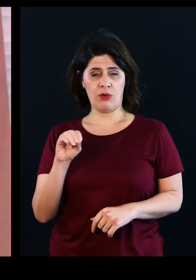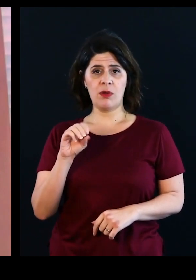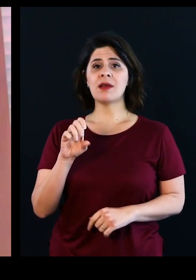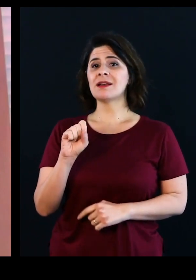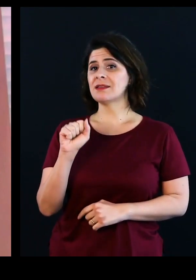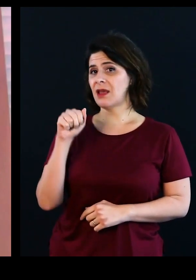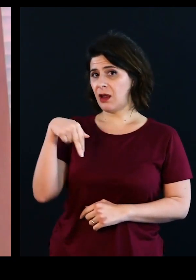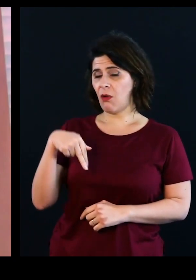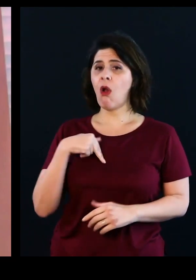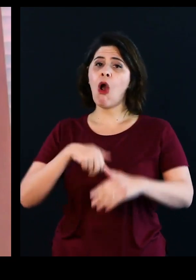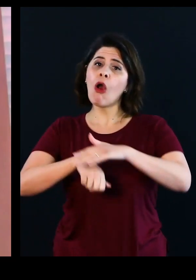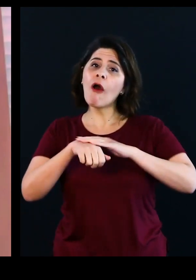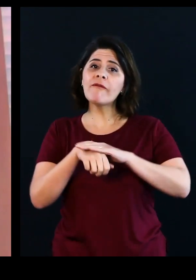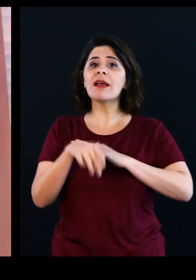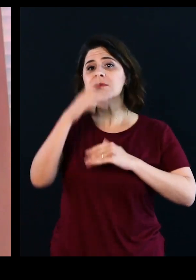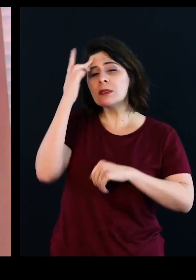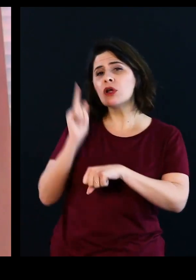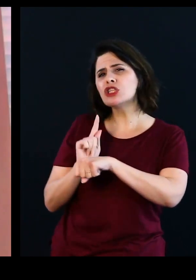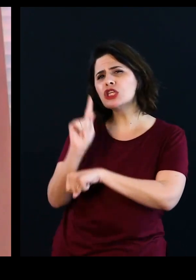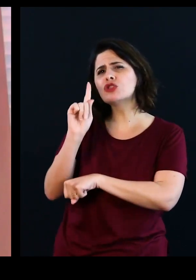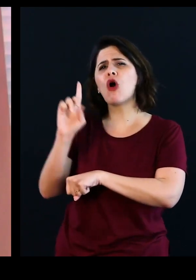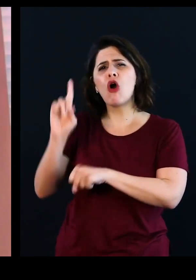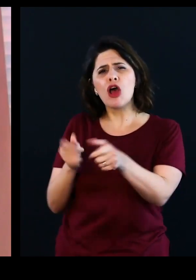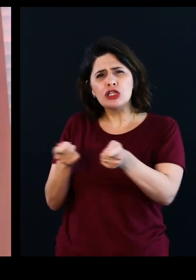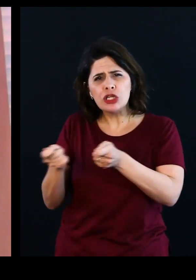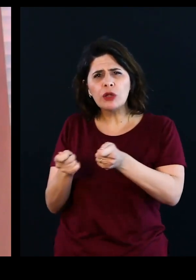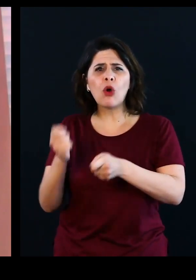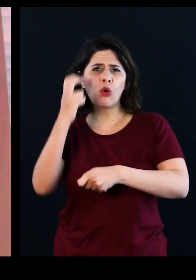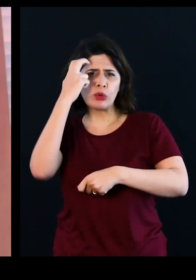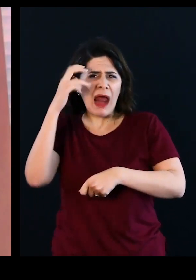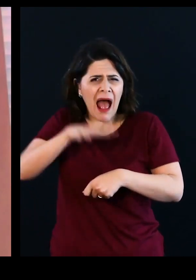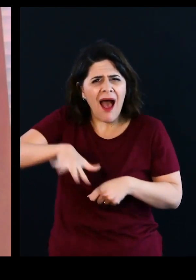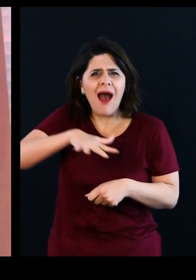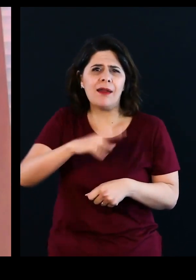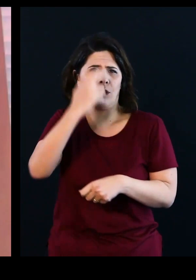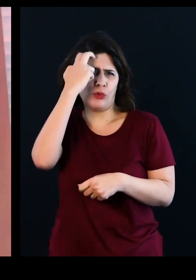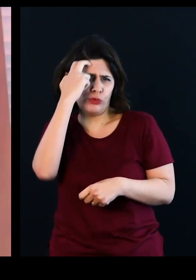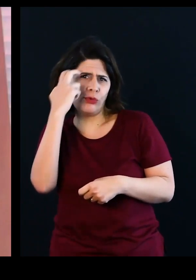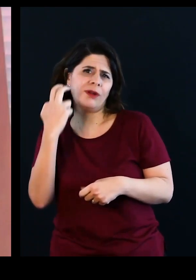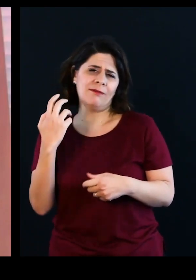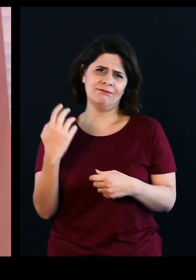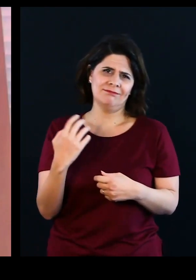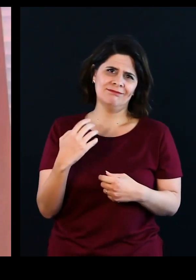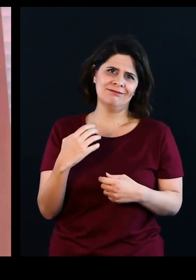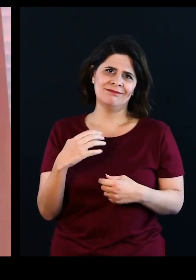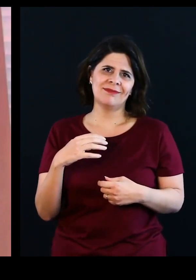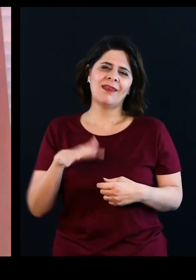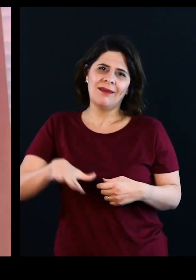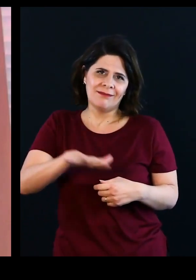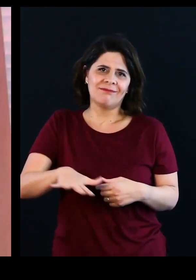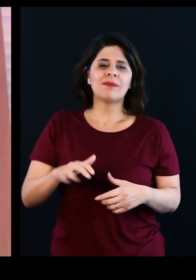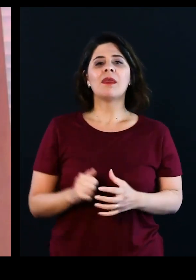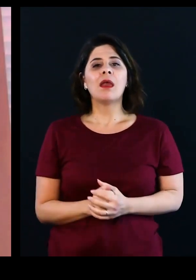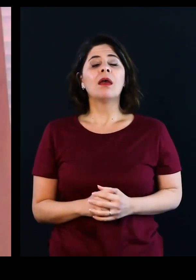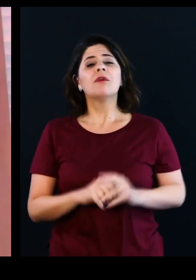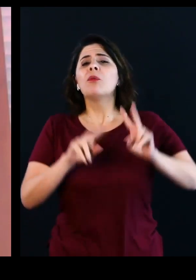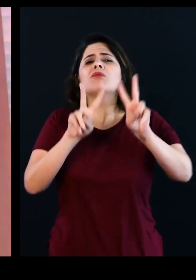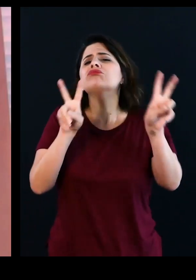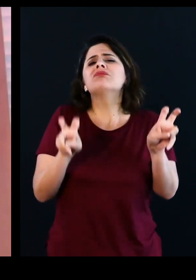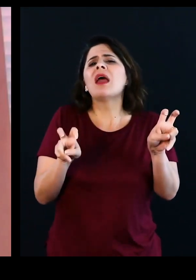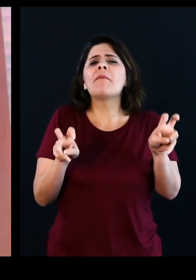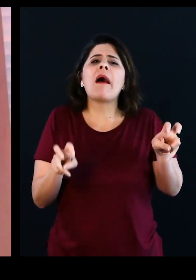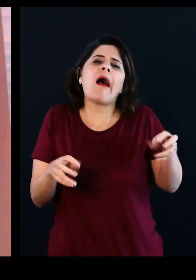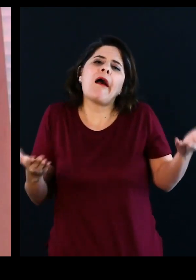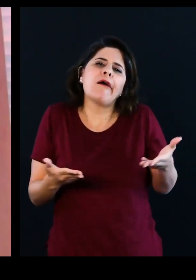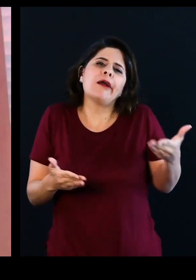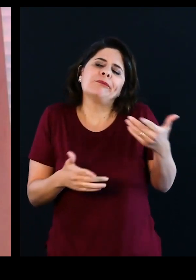culturais, gestores culturais, gente do mundo da arte e cultura, sobre temas e questões que estamos enfrentando. Como, por exemplo,